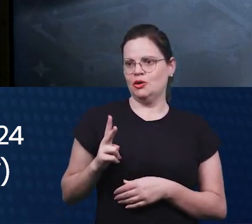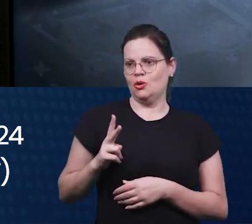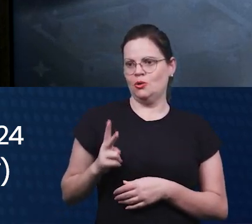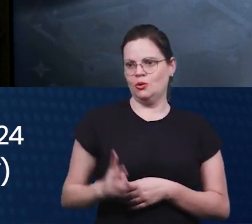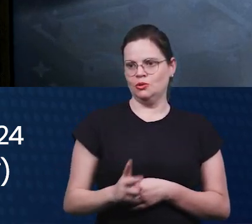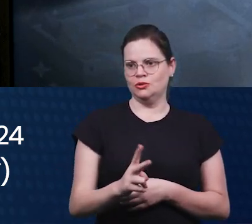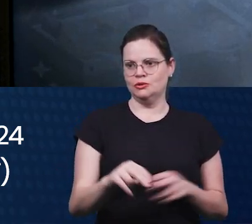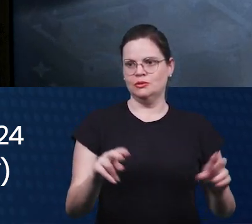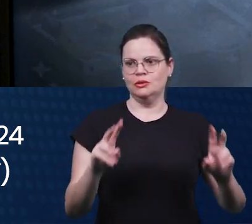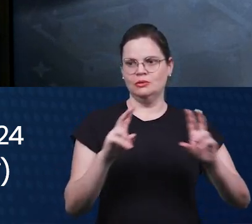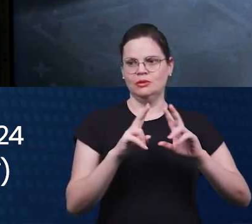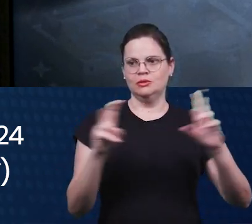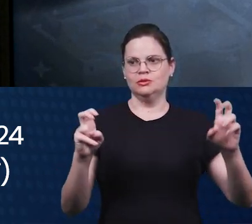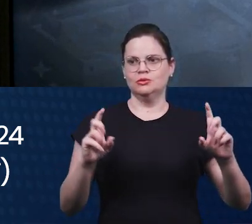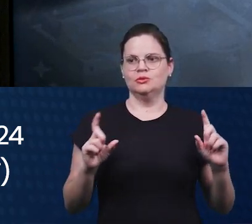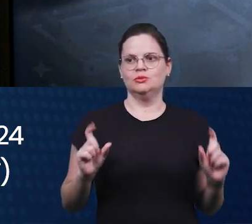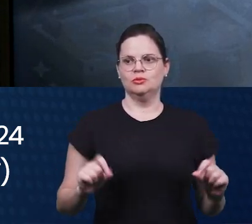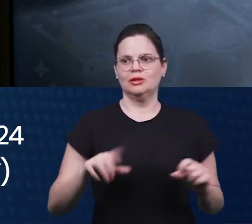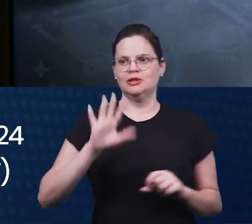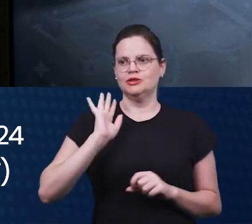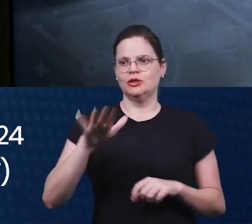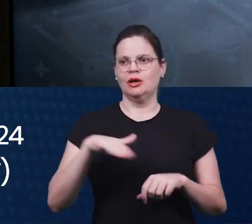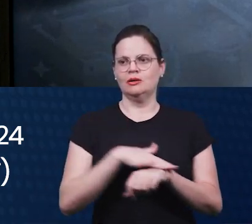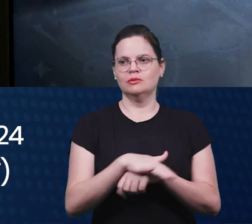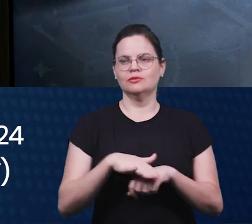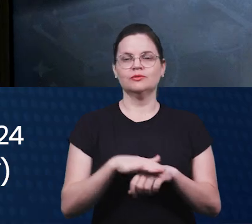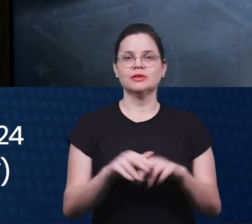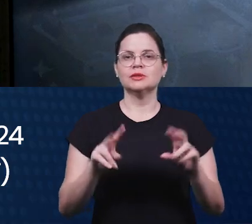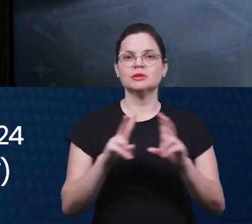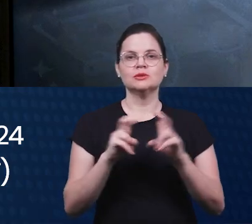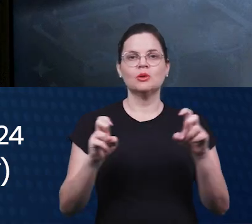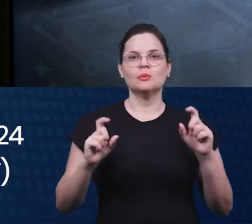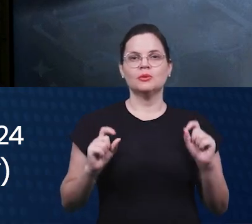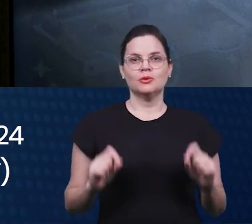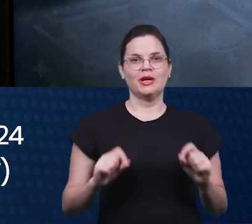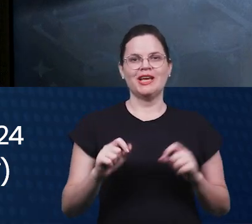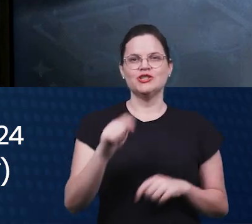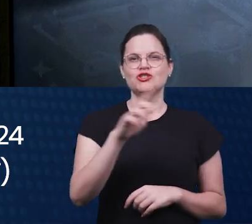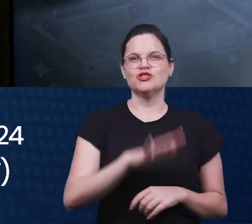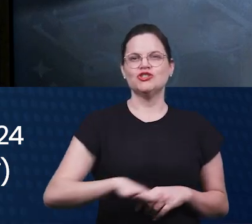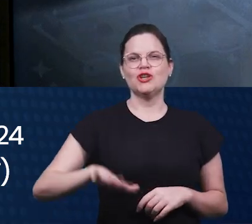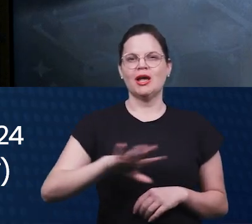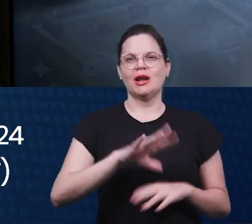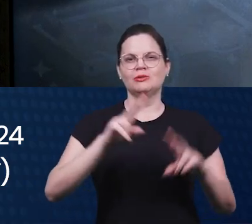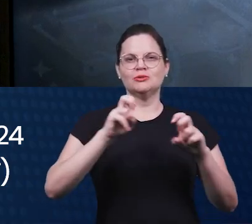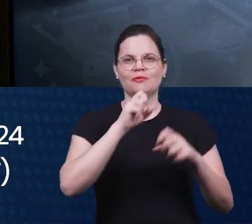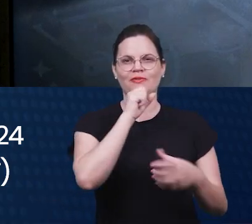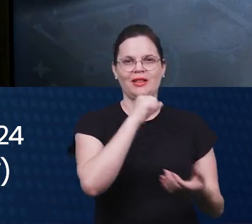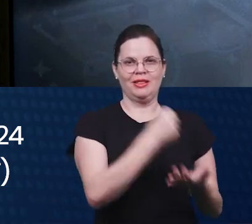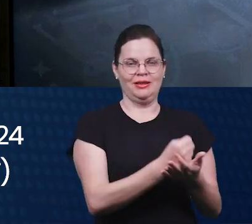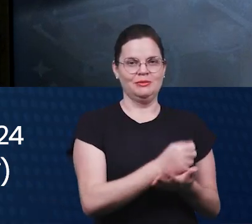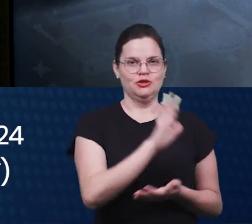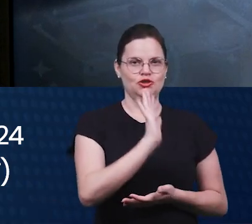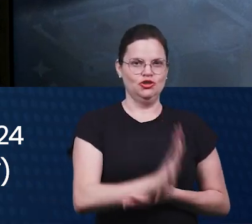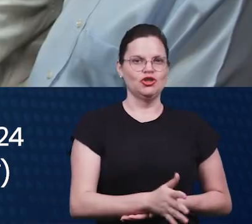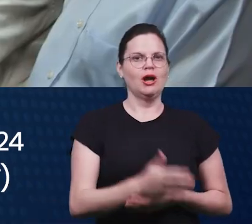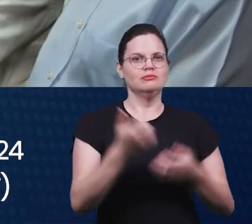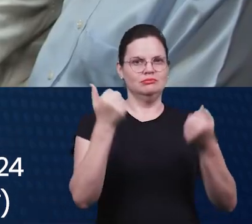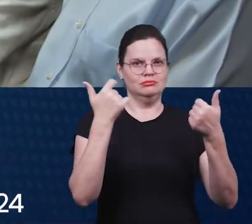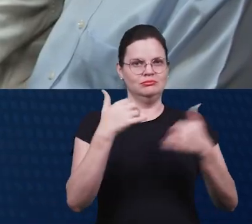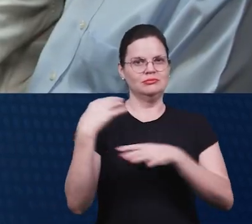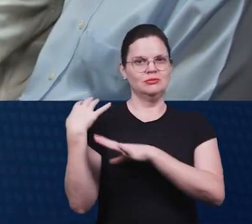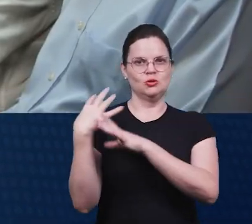que nós estamos tratando. Nós já falamos sobre uma abordagem geral do Antigo Testamento, que é a nossa